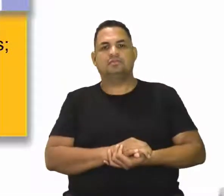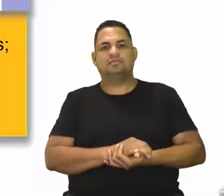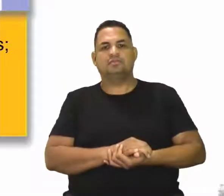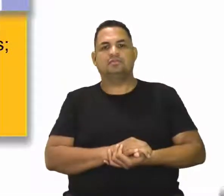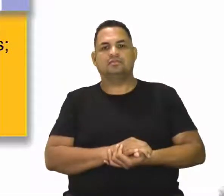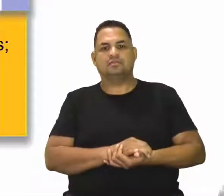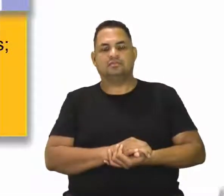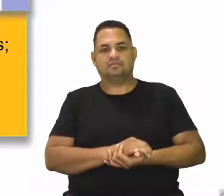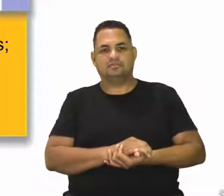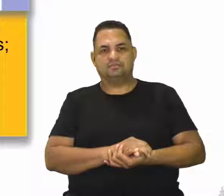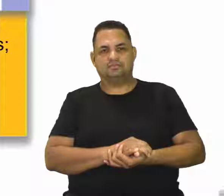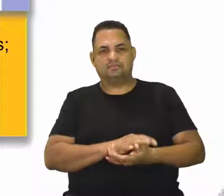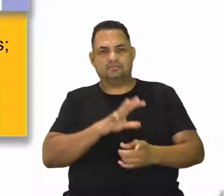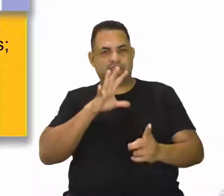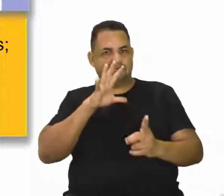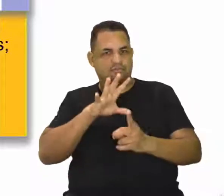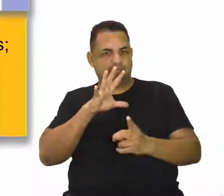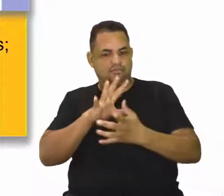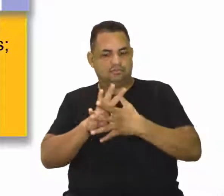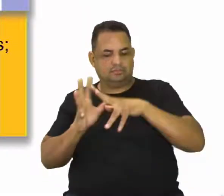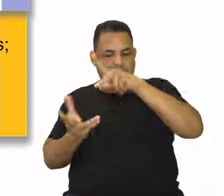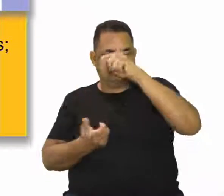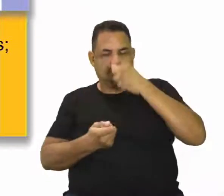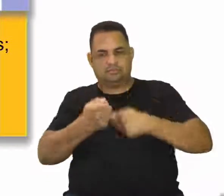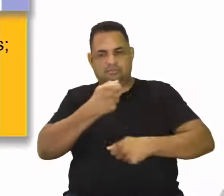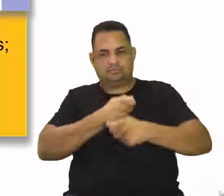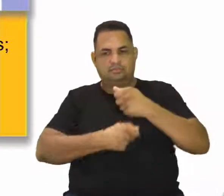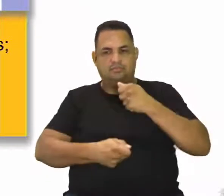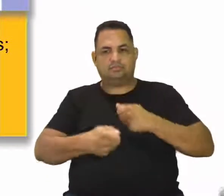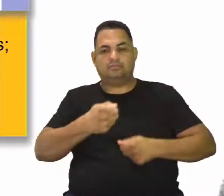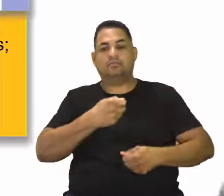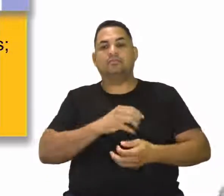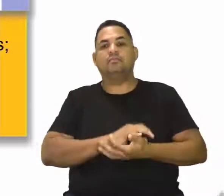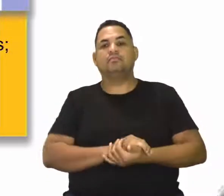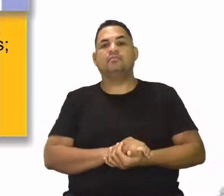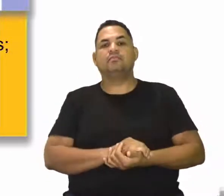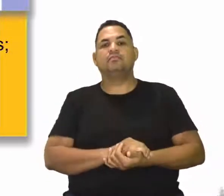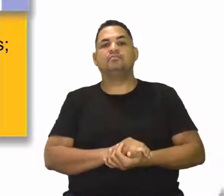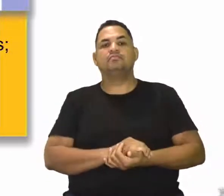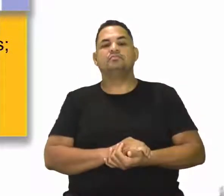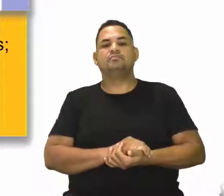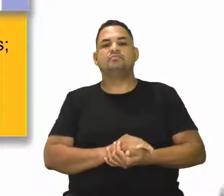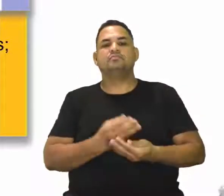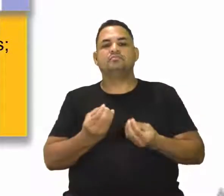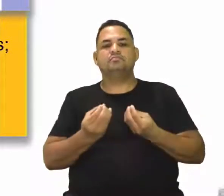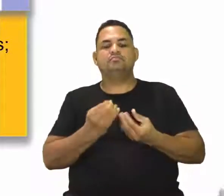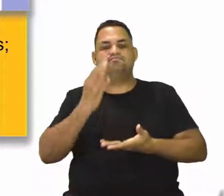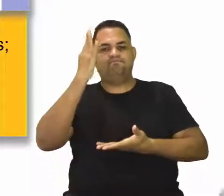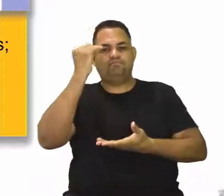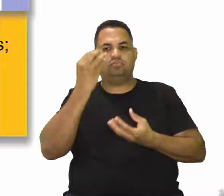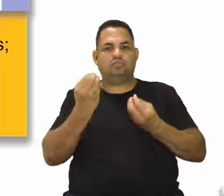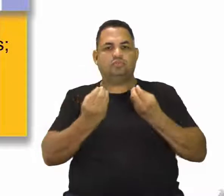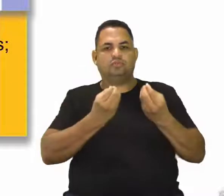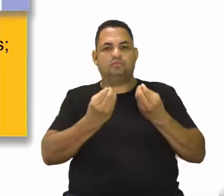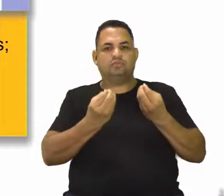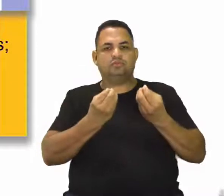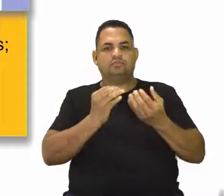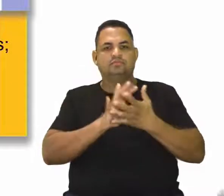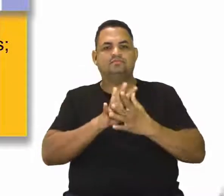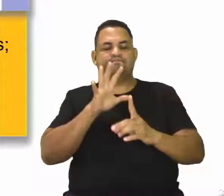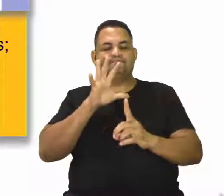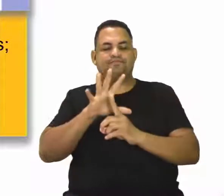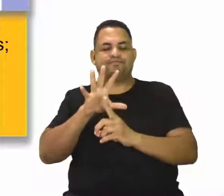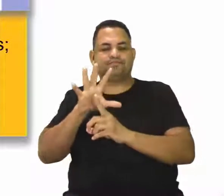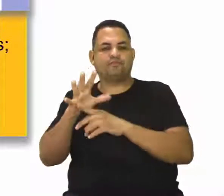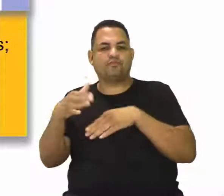Ó, o impacto da globalização, parte 1. Vamos saber agora como foi